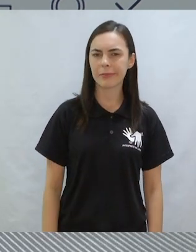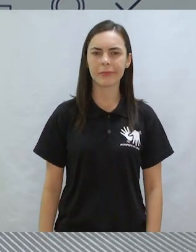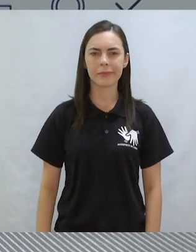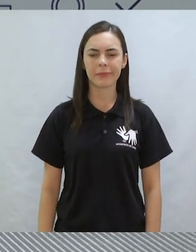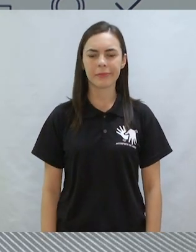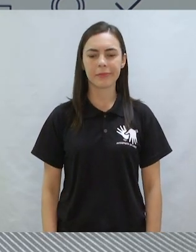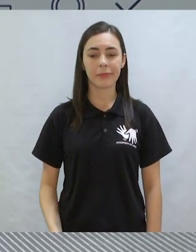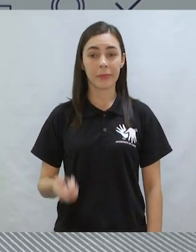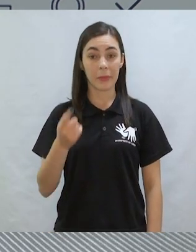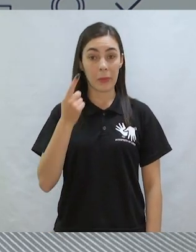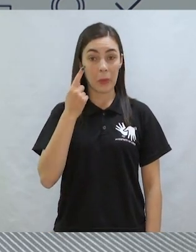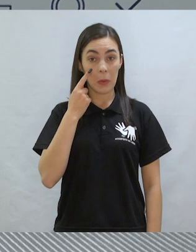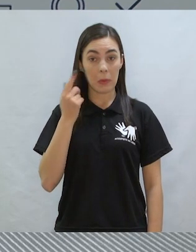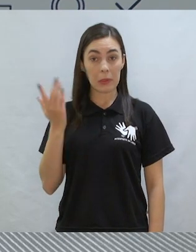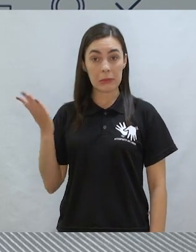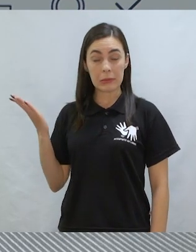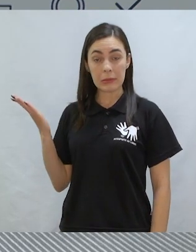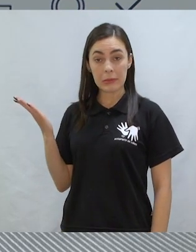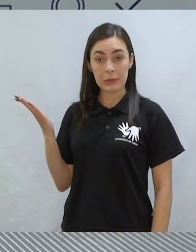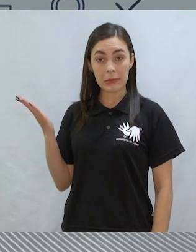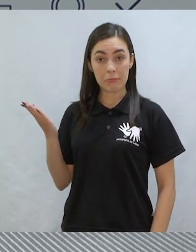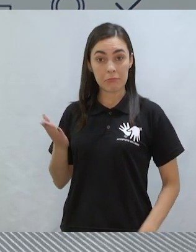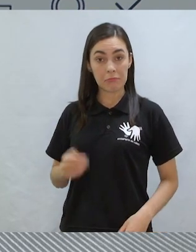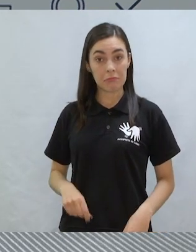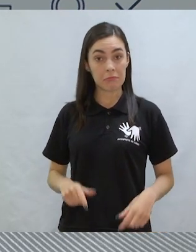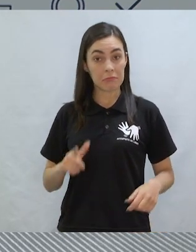trabalho hoje, olhem aqui.